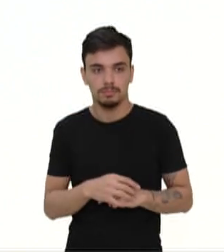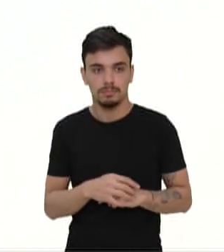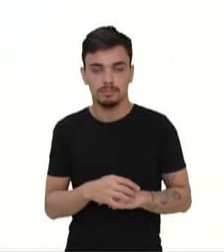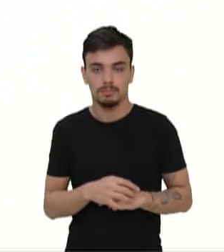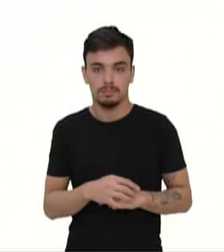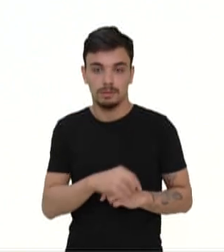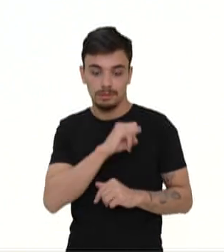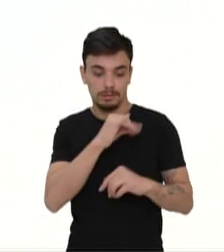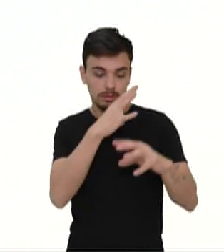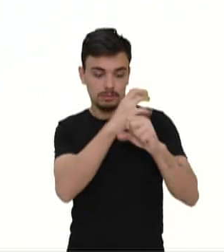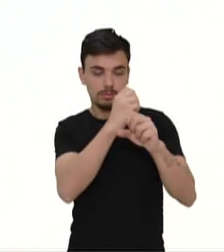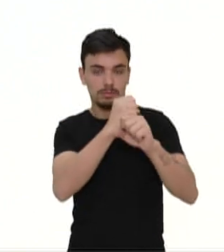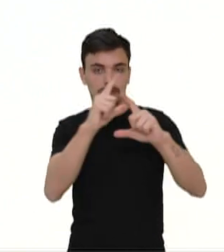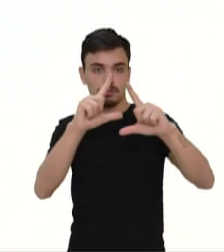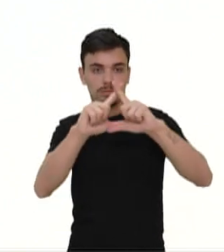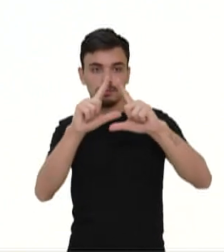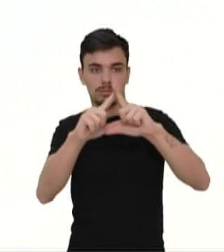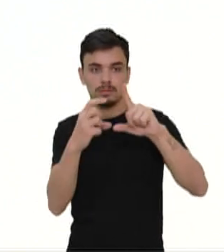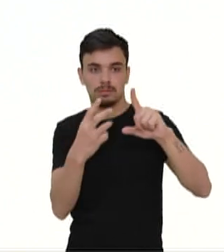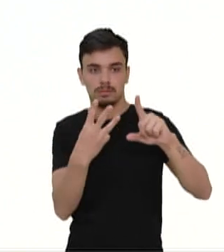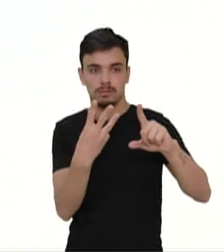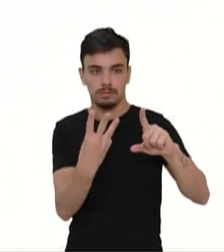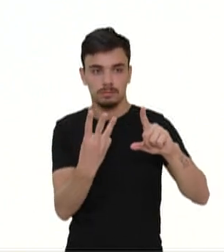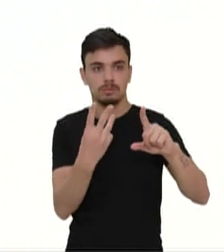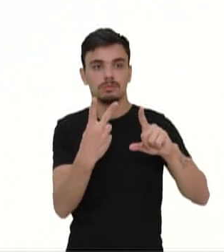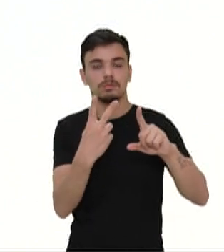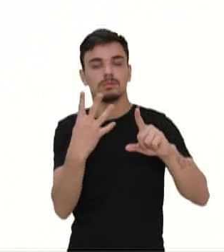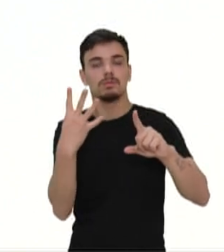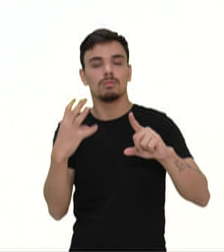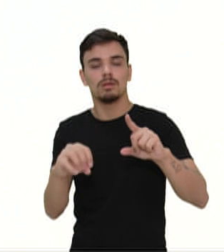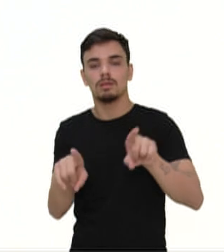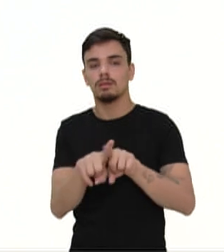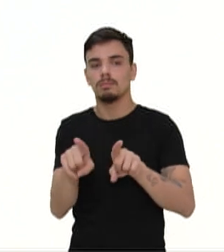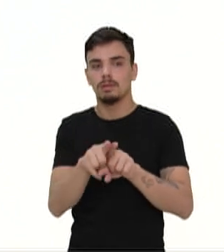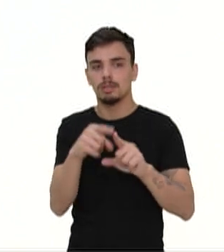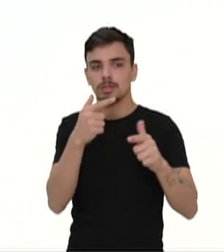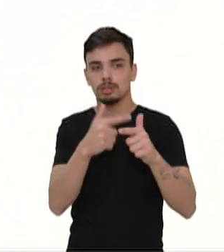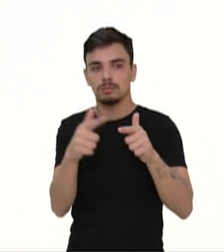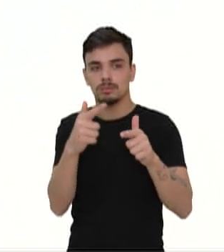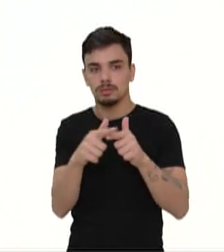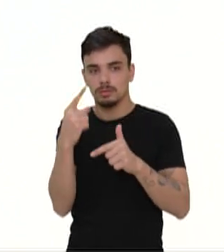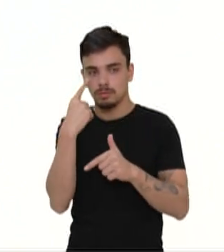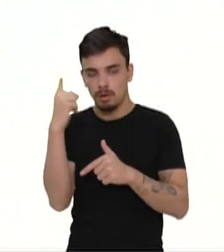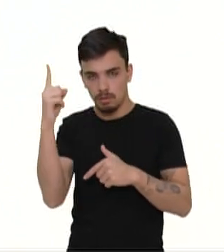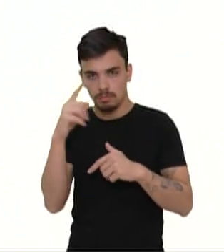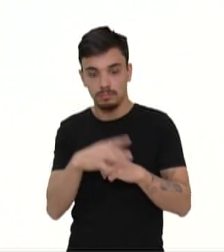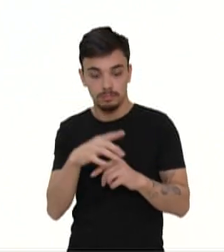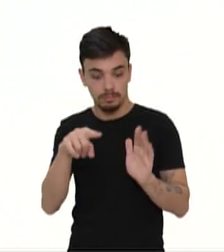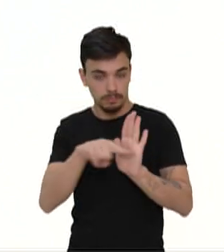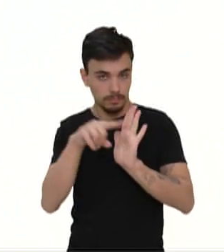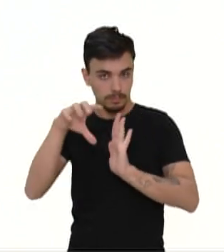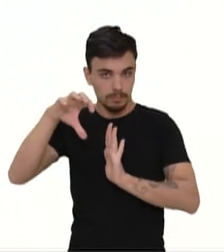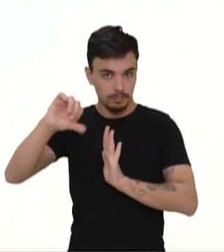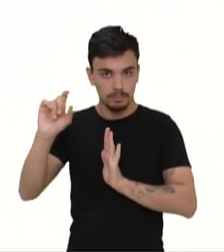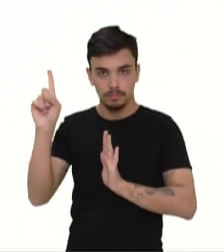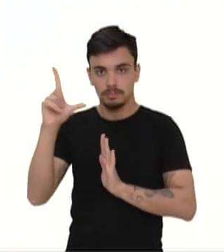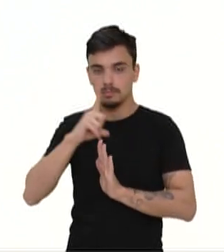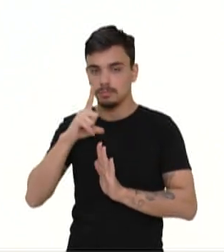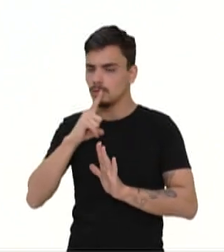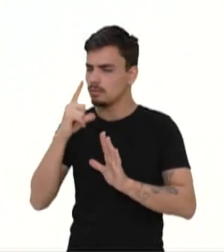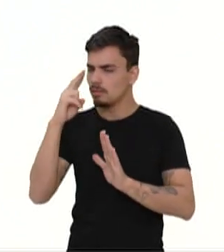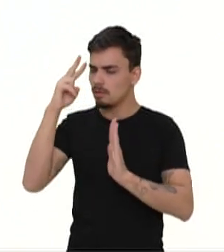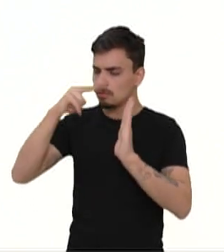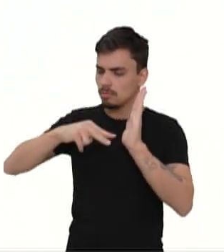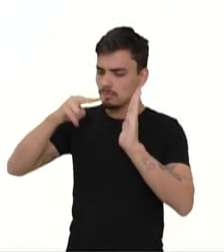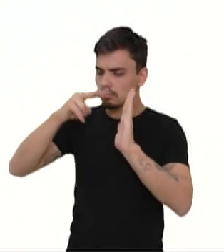3.240, ok? E aí divididos por 4 vezes o A é menos 9, está lá menos 9, beleza? Lembrando